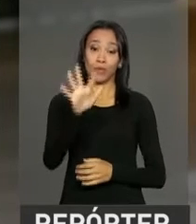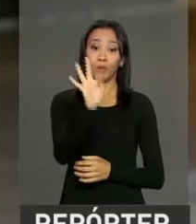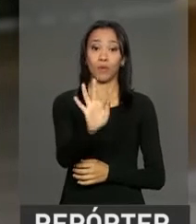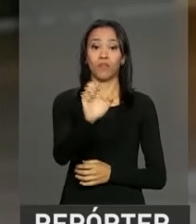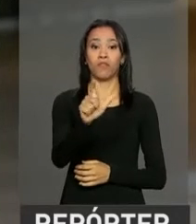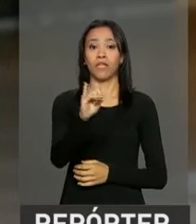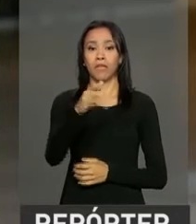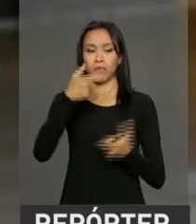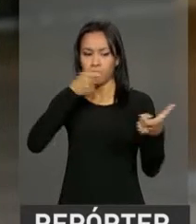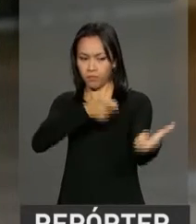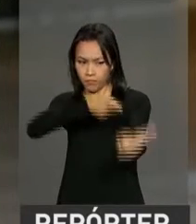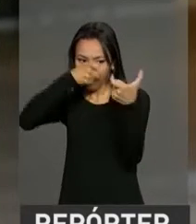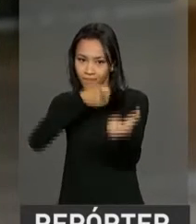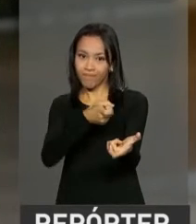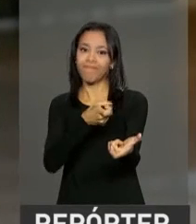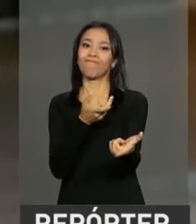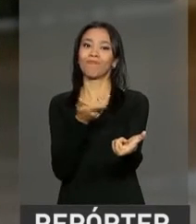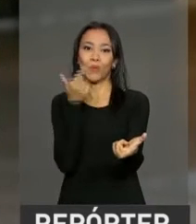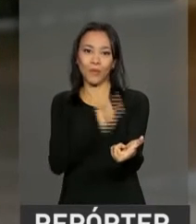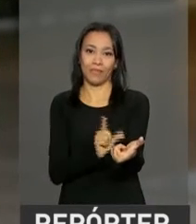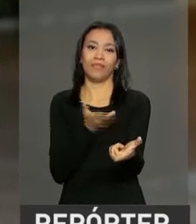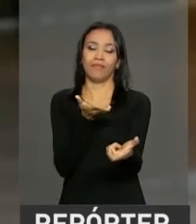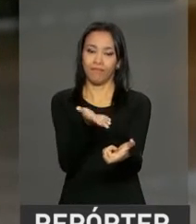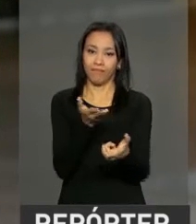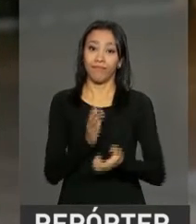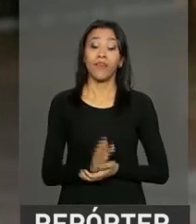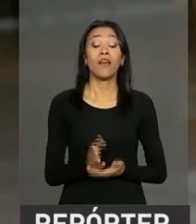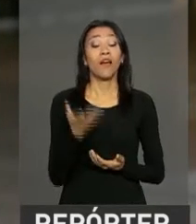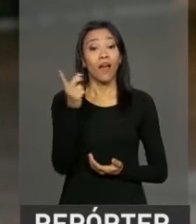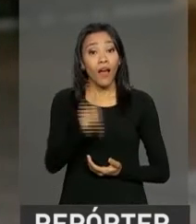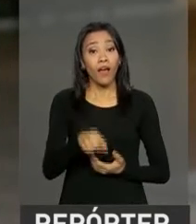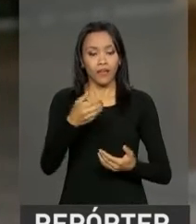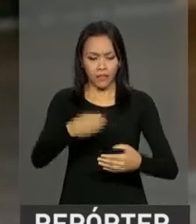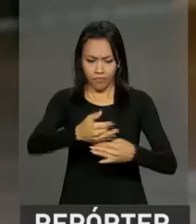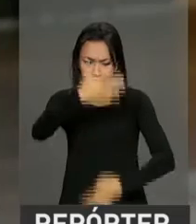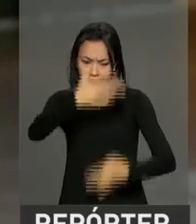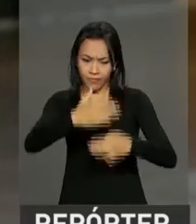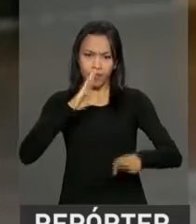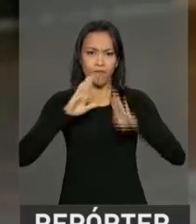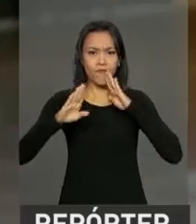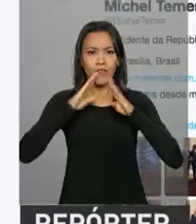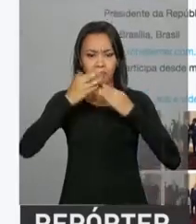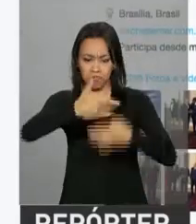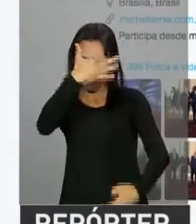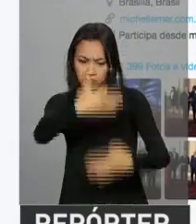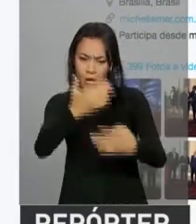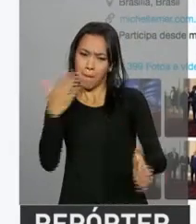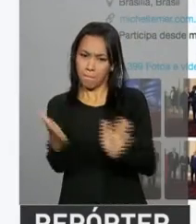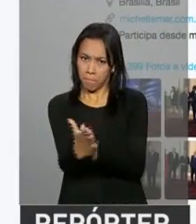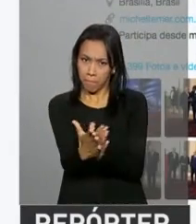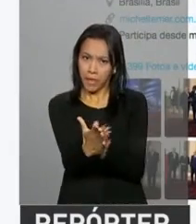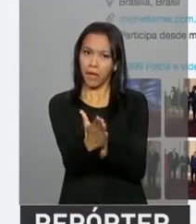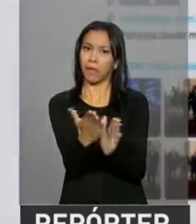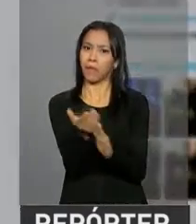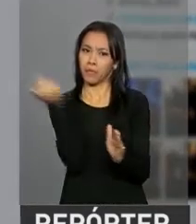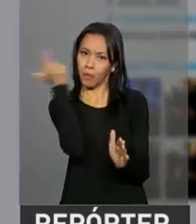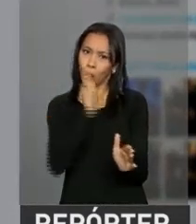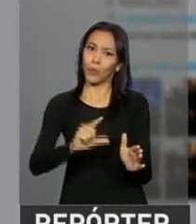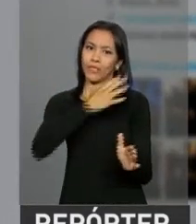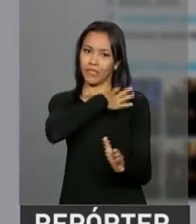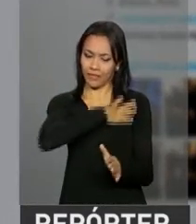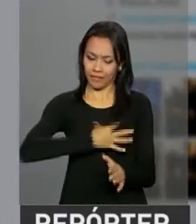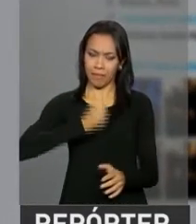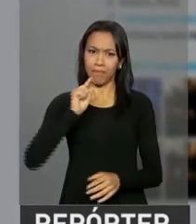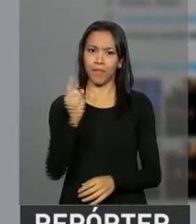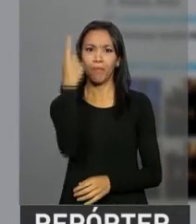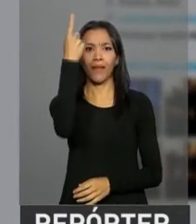conquistou uma medalha de prata no tiro esportivo pelas redes sociais michel temer parabenizou a atleta pelo resultado pela conquista